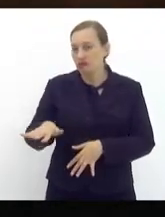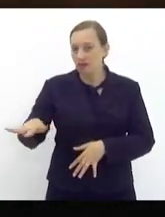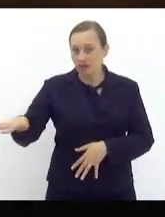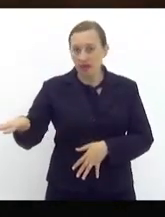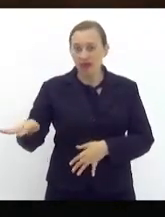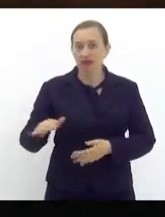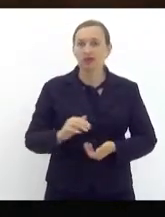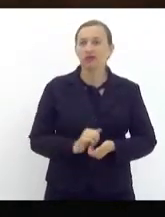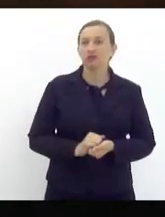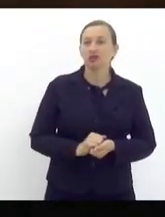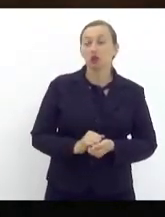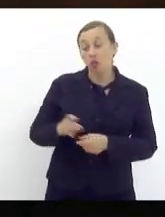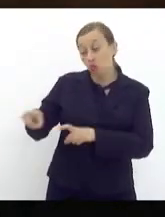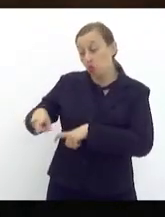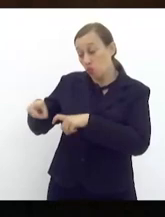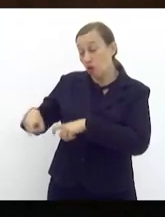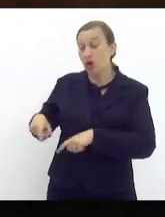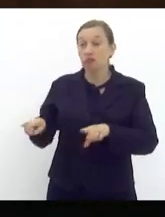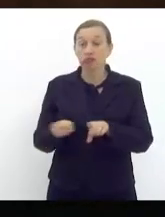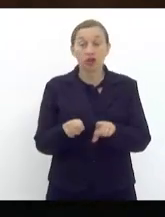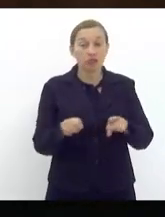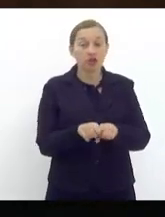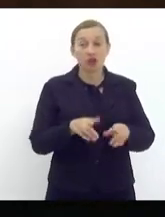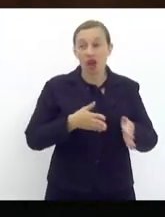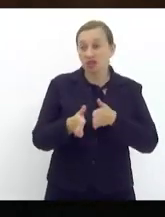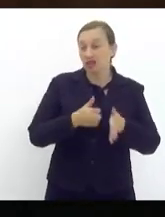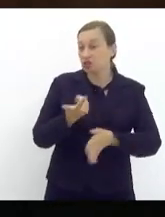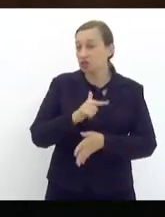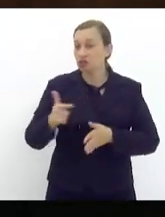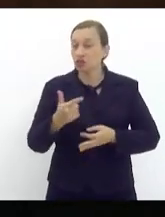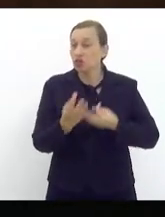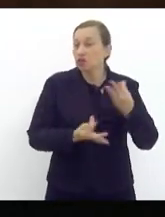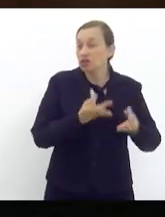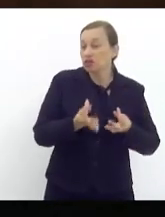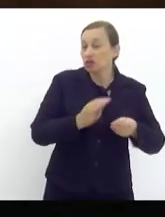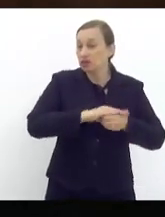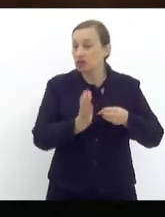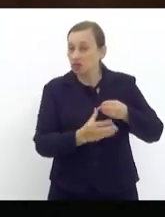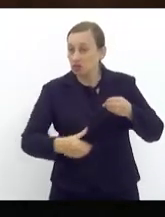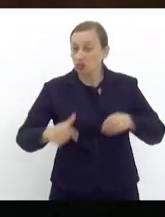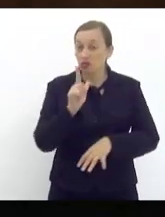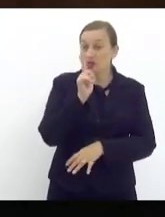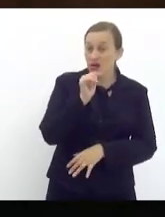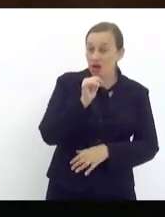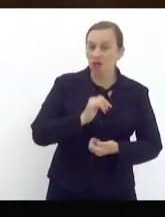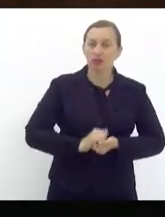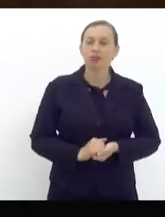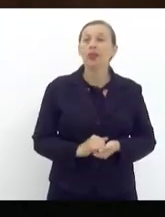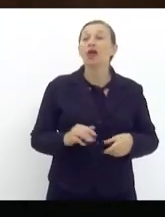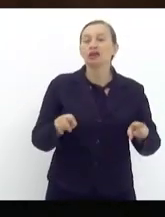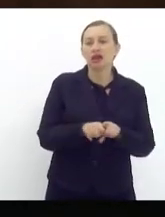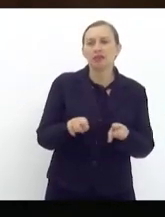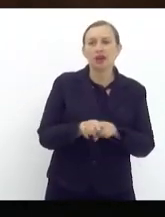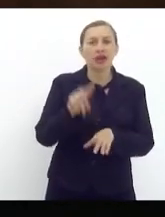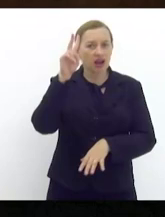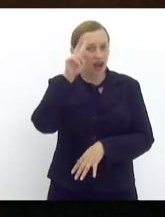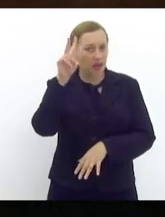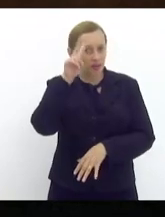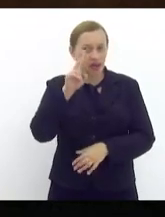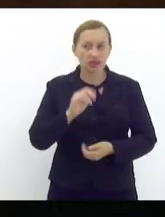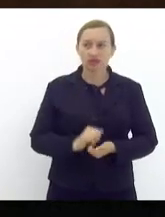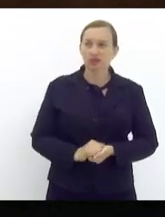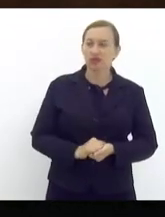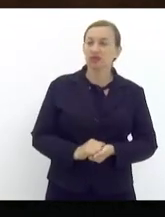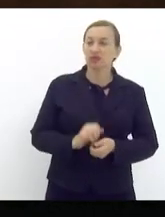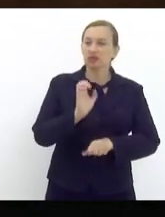que estão no campo também, que não têm acesso a tratamento e esgoto de água. E lembrando, gente, né, aqui